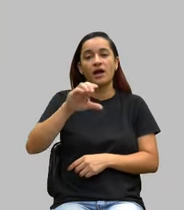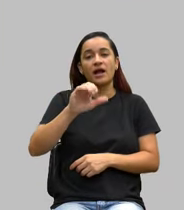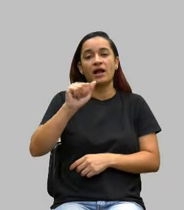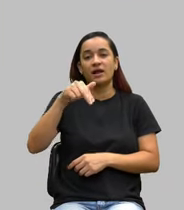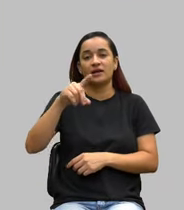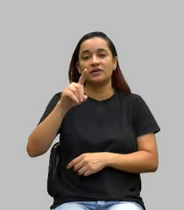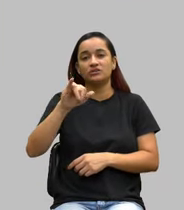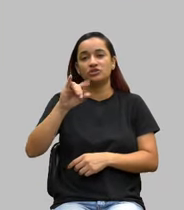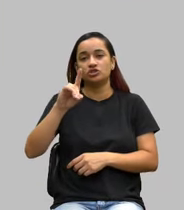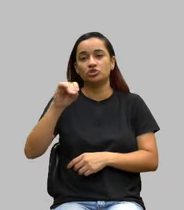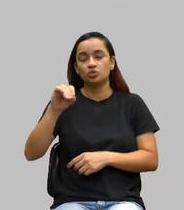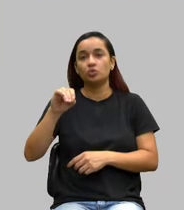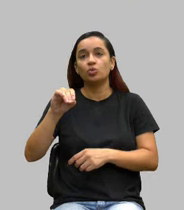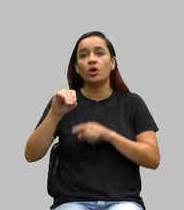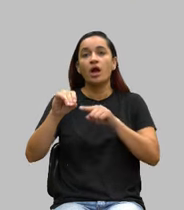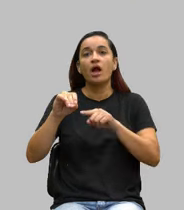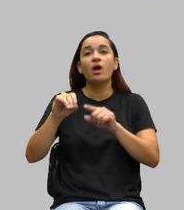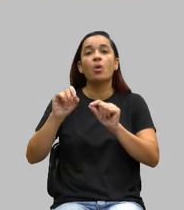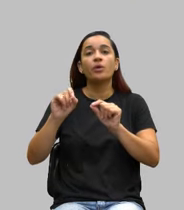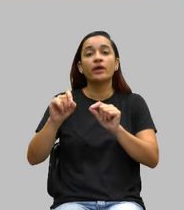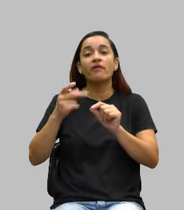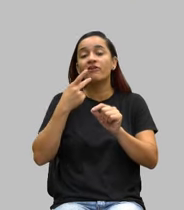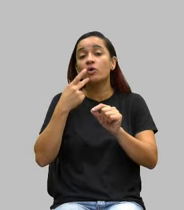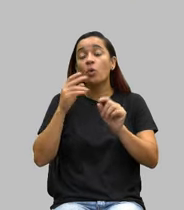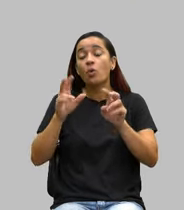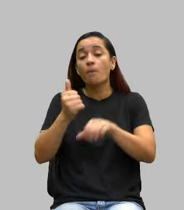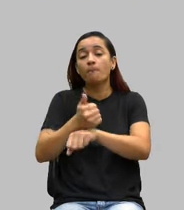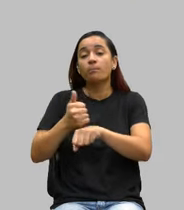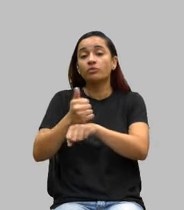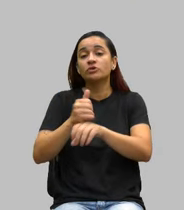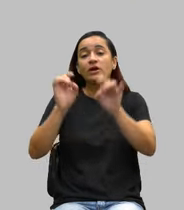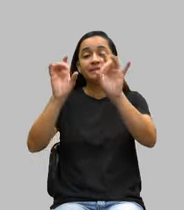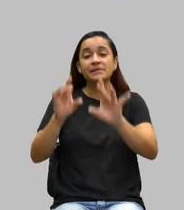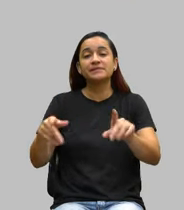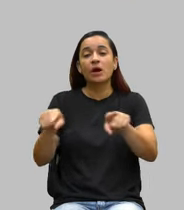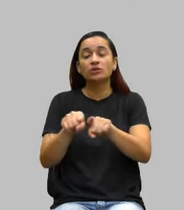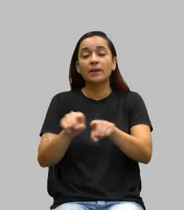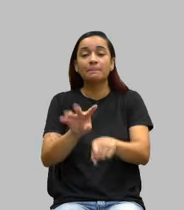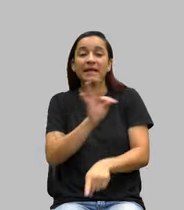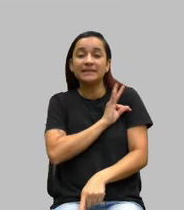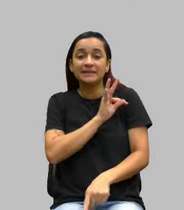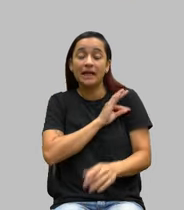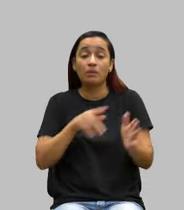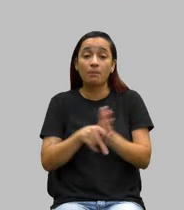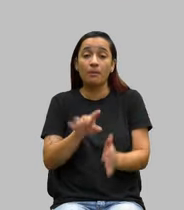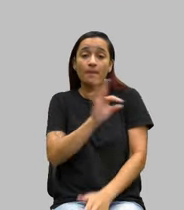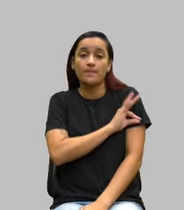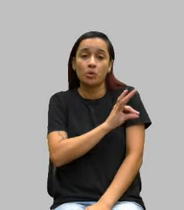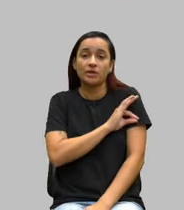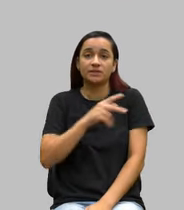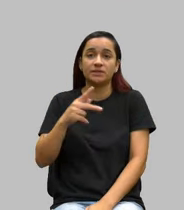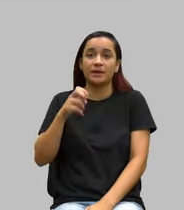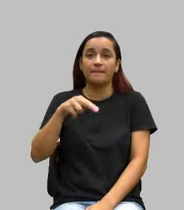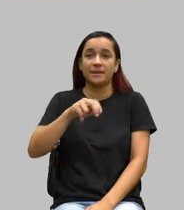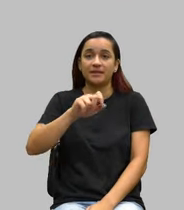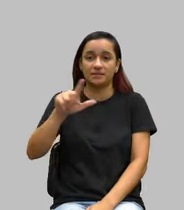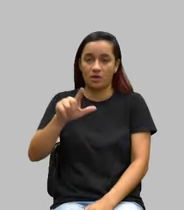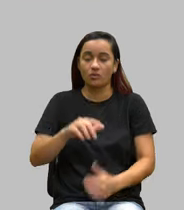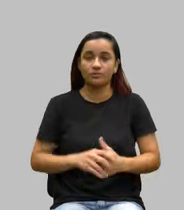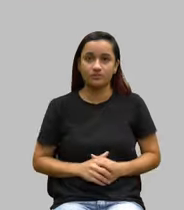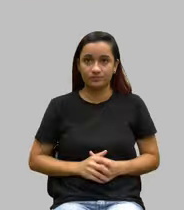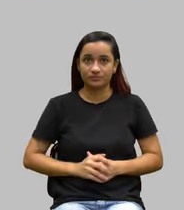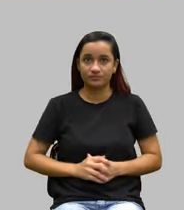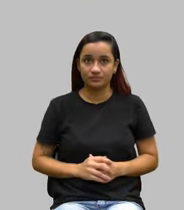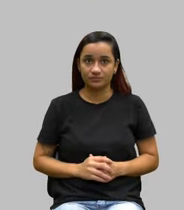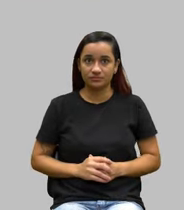um hogar especial as carreira de especialistas e técnicos de polícia penal para recompor os quadros em déf é nós